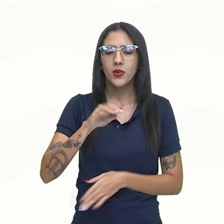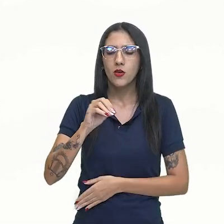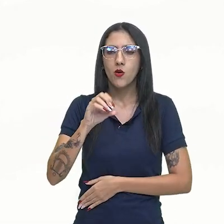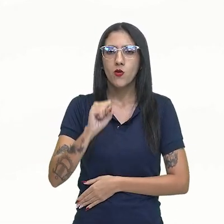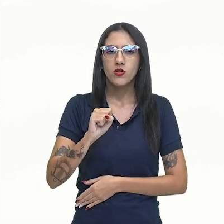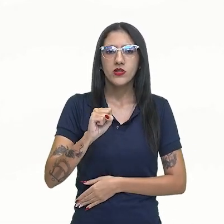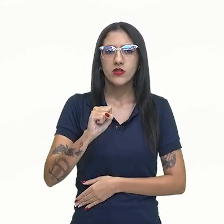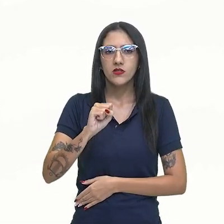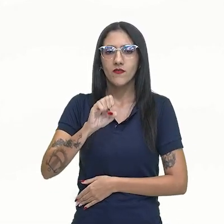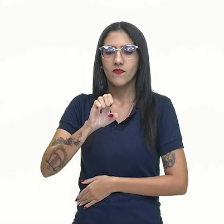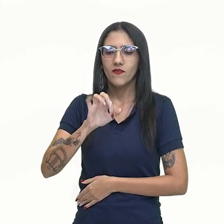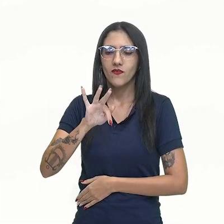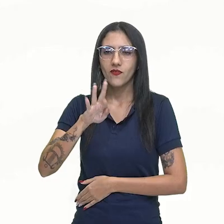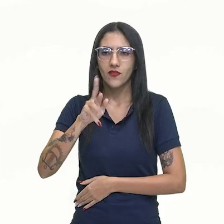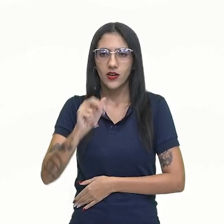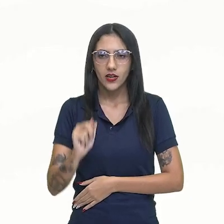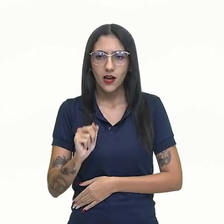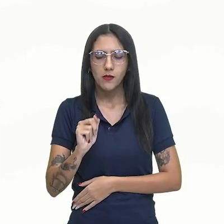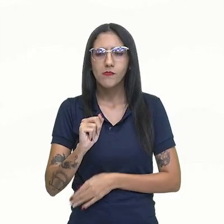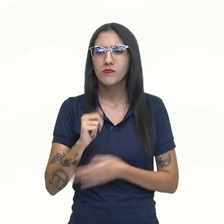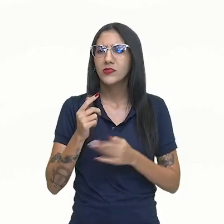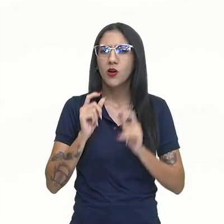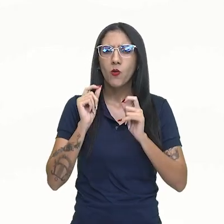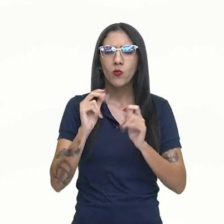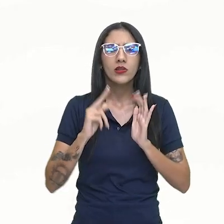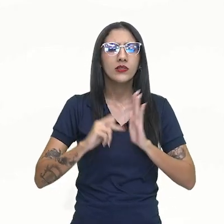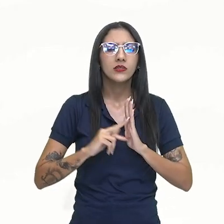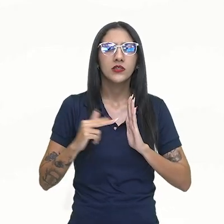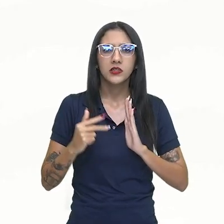biosfera. Biosfera é todos